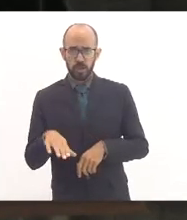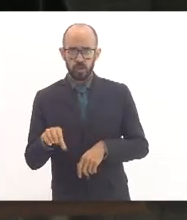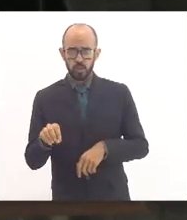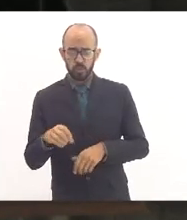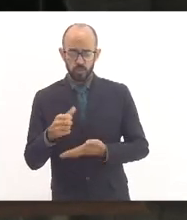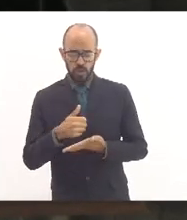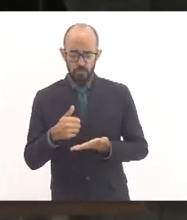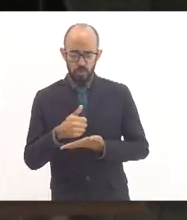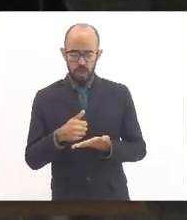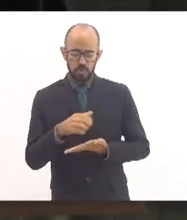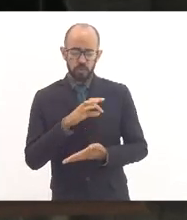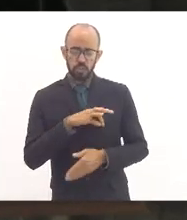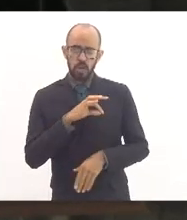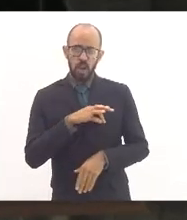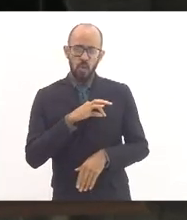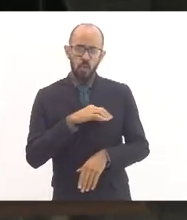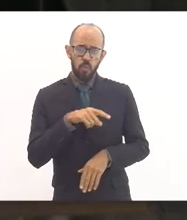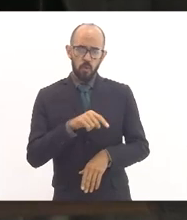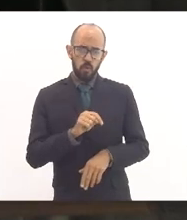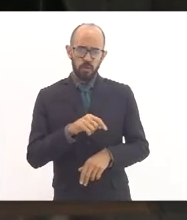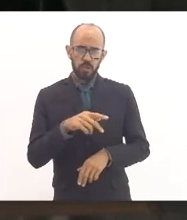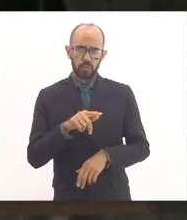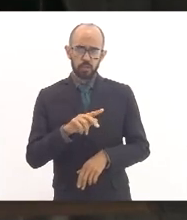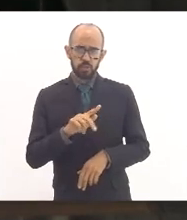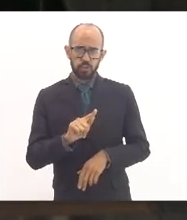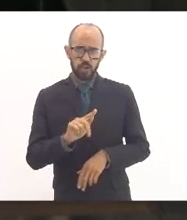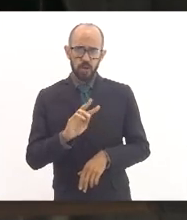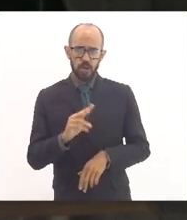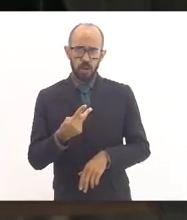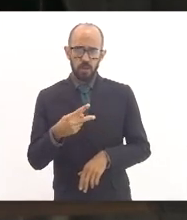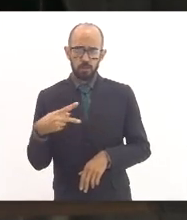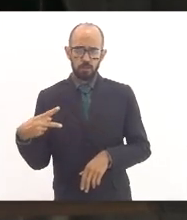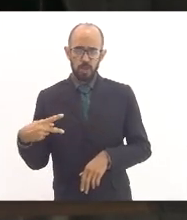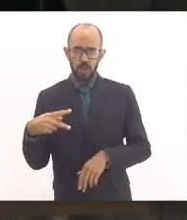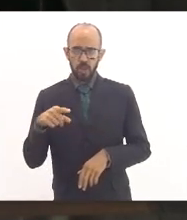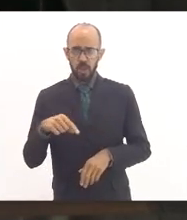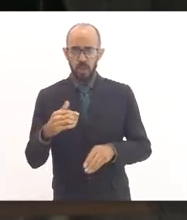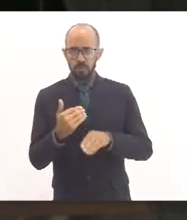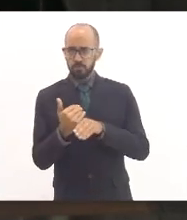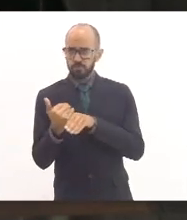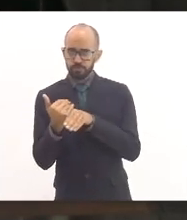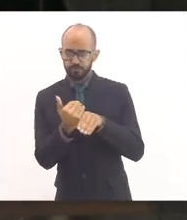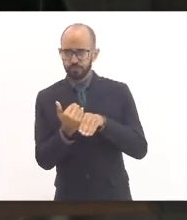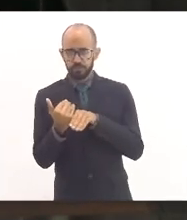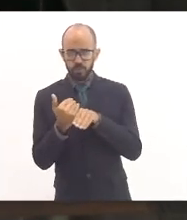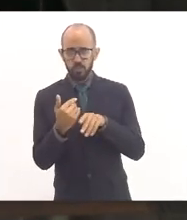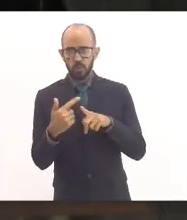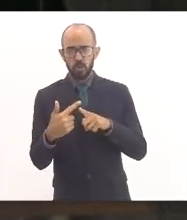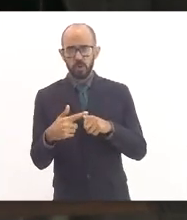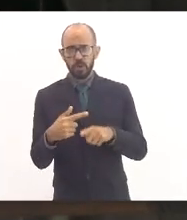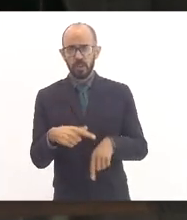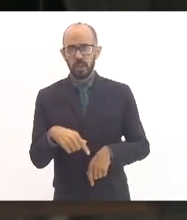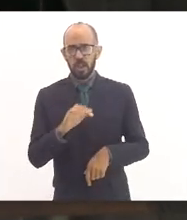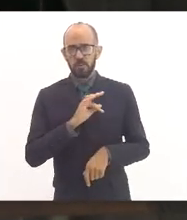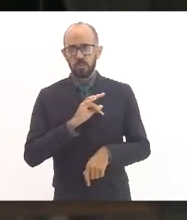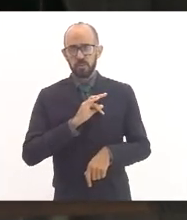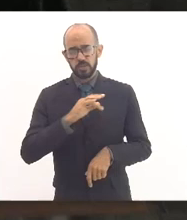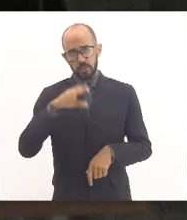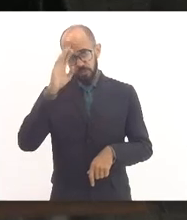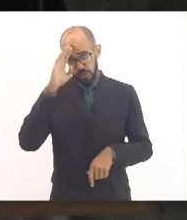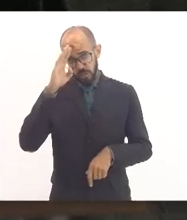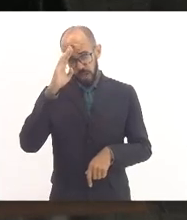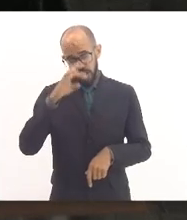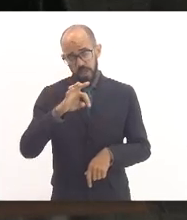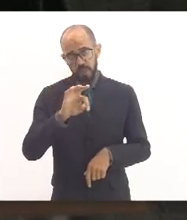da ghp né É uma questão de Equidade com as forças de segurança com a irmã a gente porque a PMERJ a polícia militar